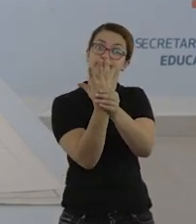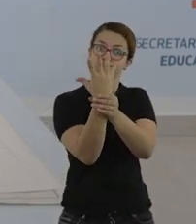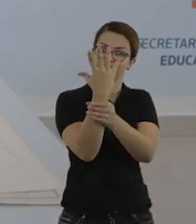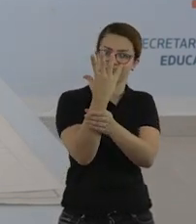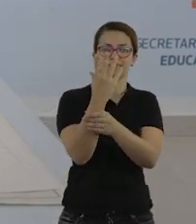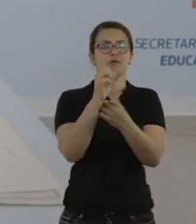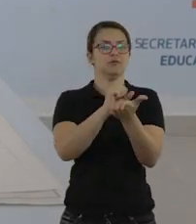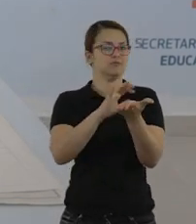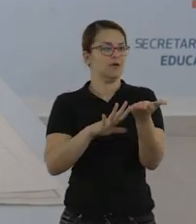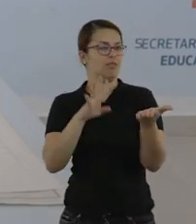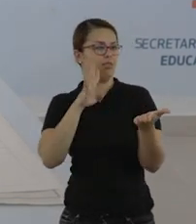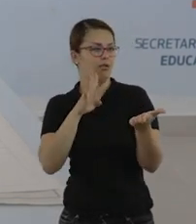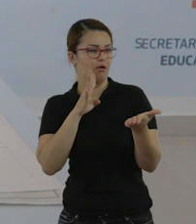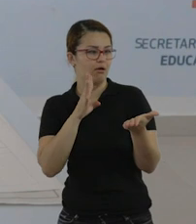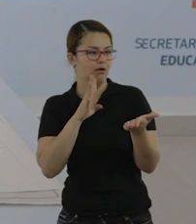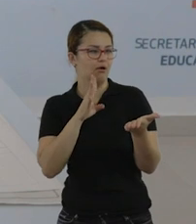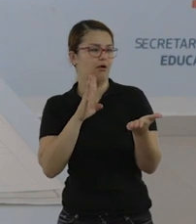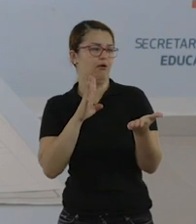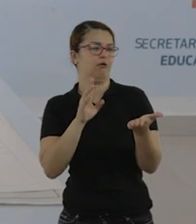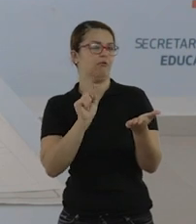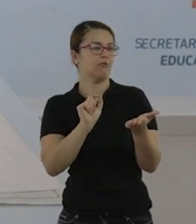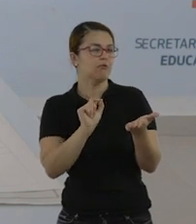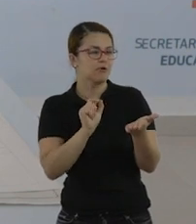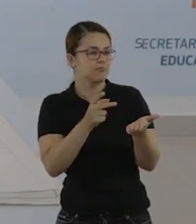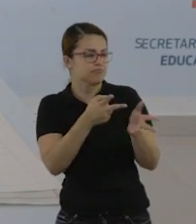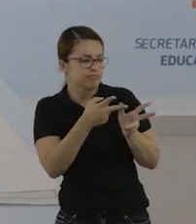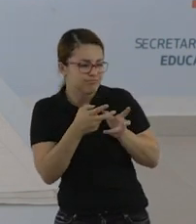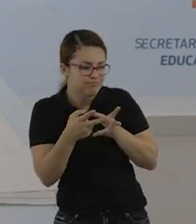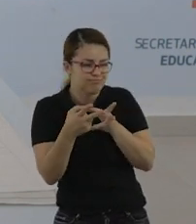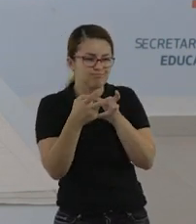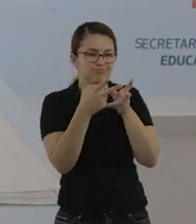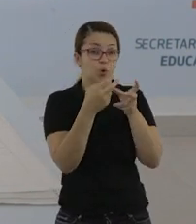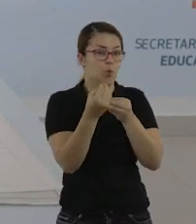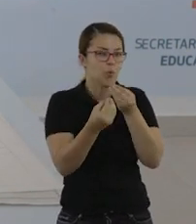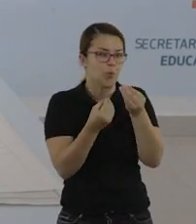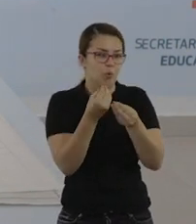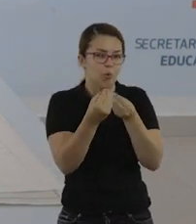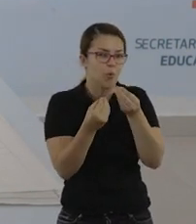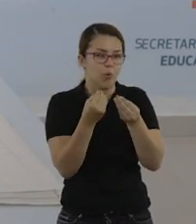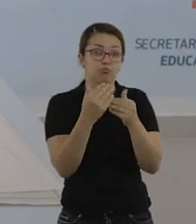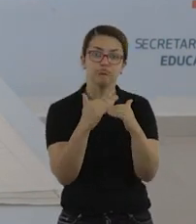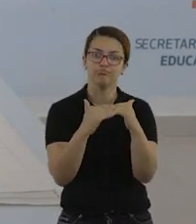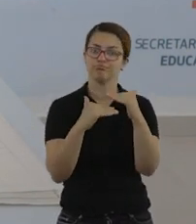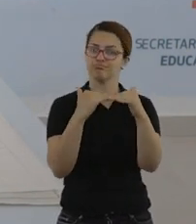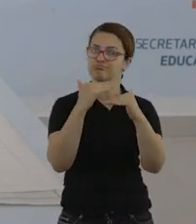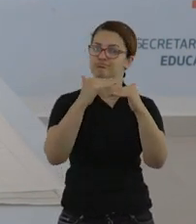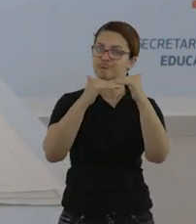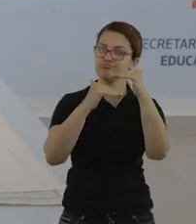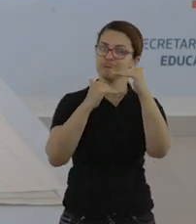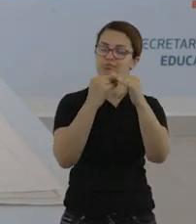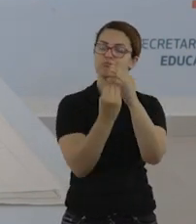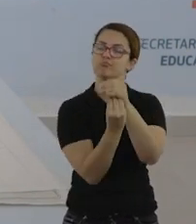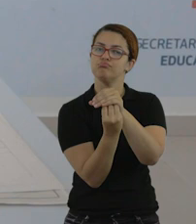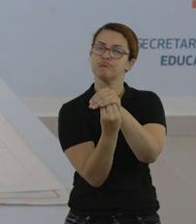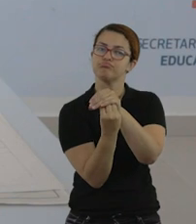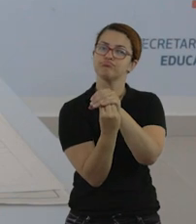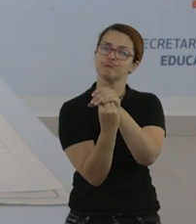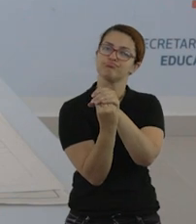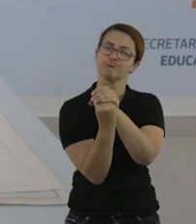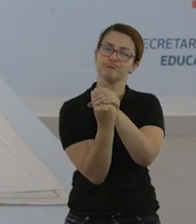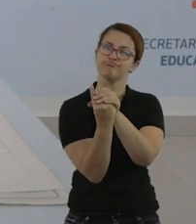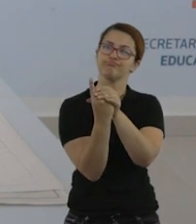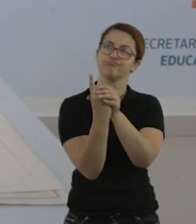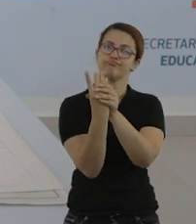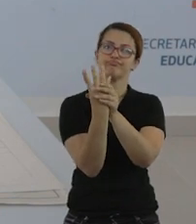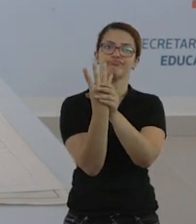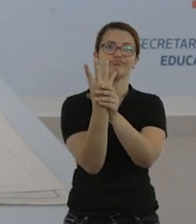para a criança estar fazendo observação, para ela estar olhando, né, a sementinha, o processo da sementinha, virando plantinha. E